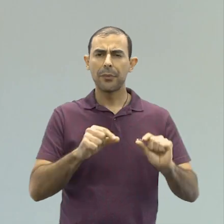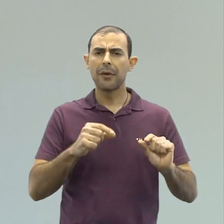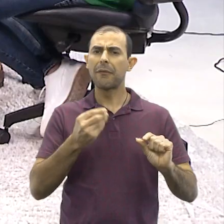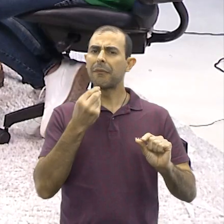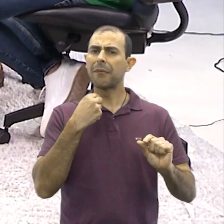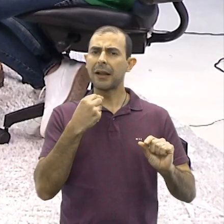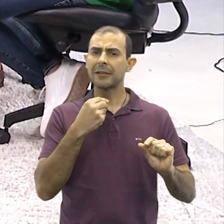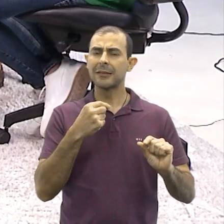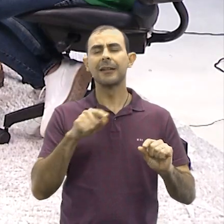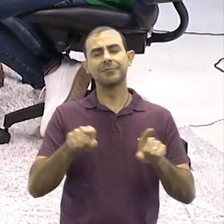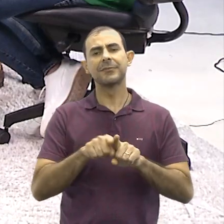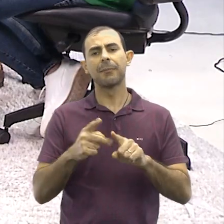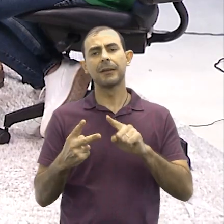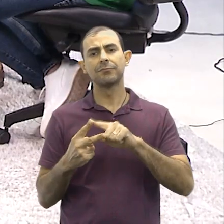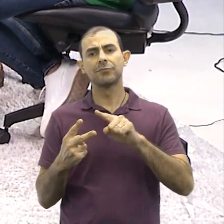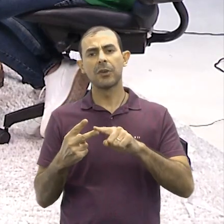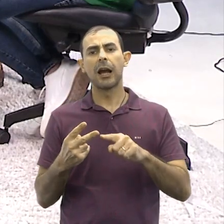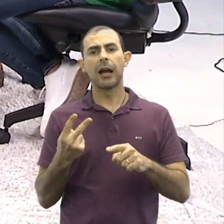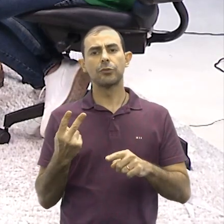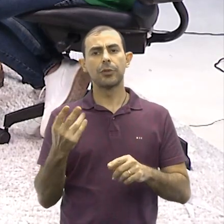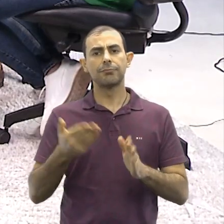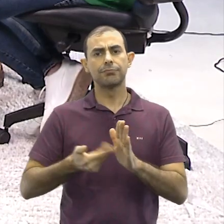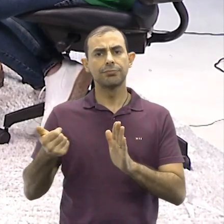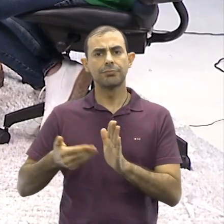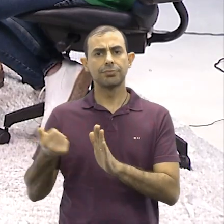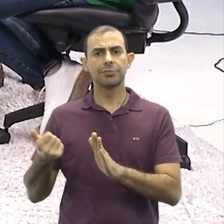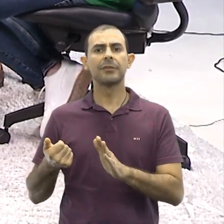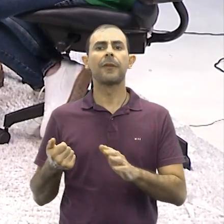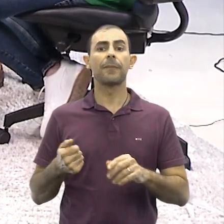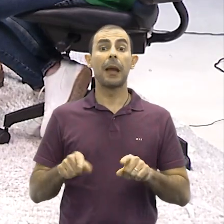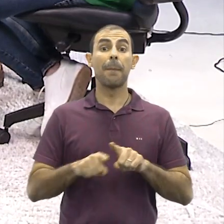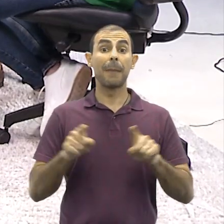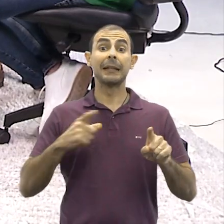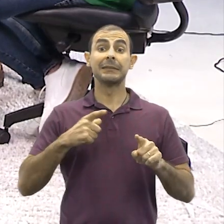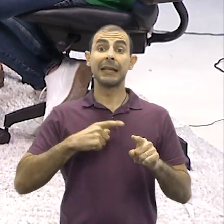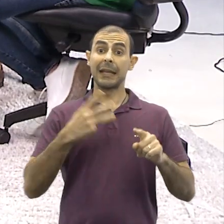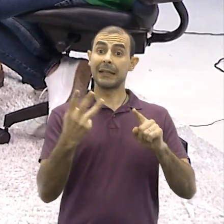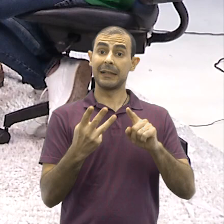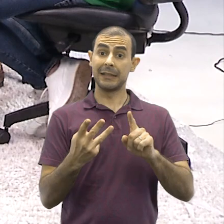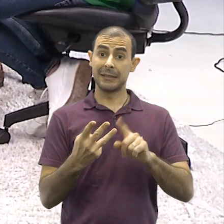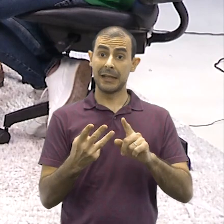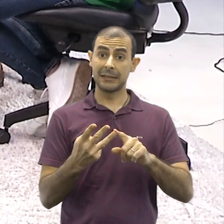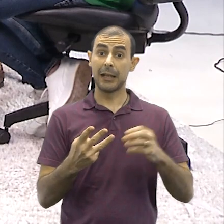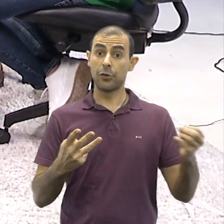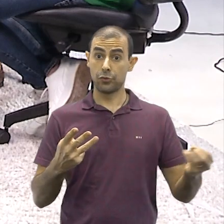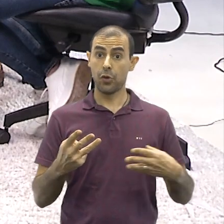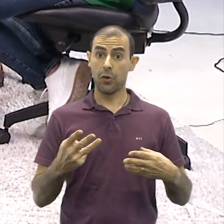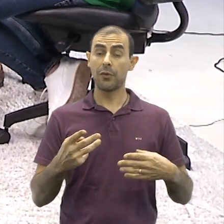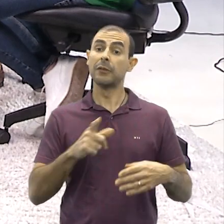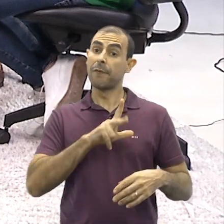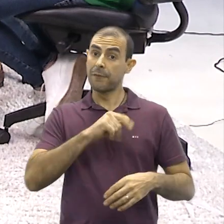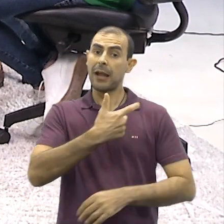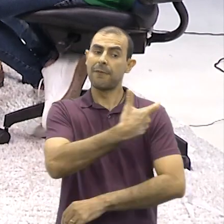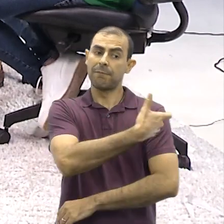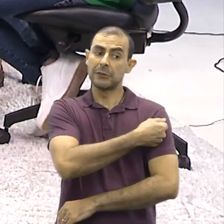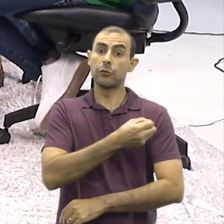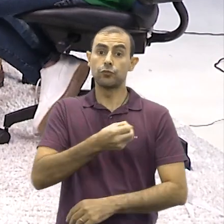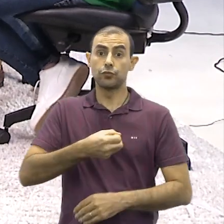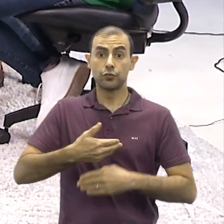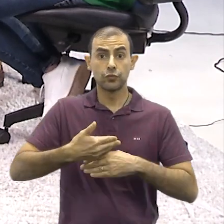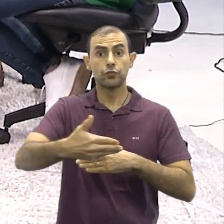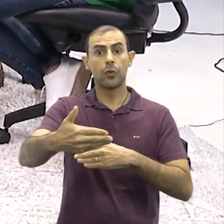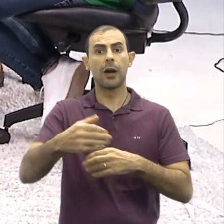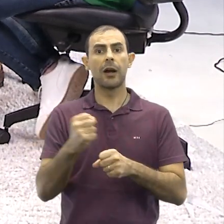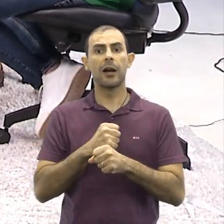estava muito baixa. Então, foi retirado temporariamente da produção. Mas existe uma outra vacina que provavelmente vai entrar o ano que vem